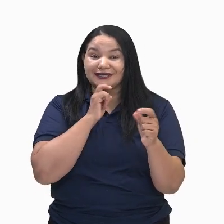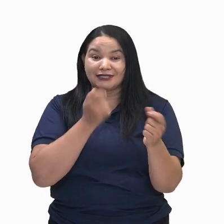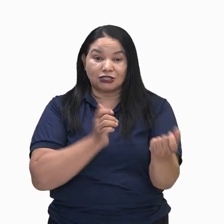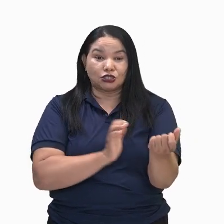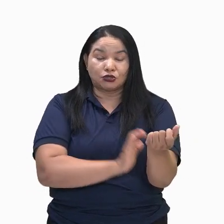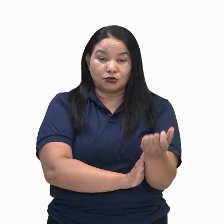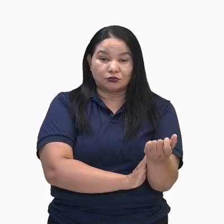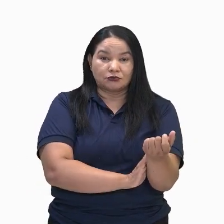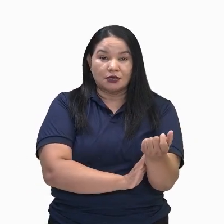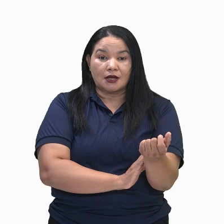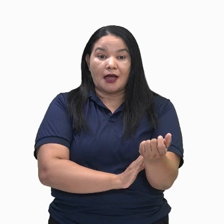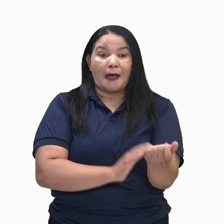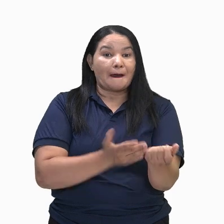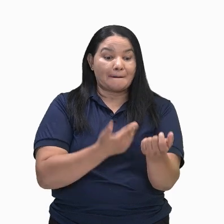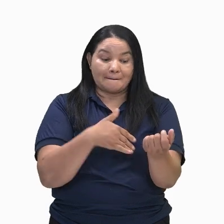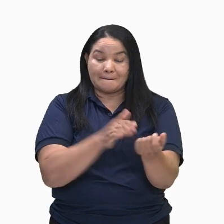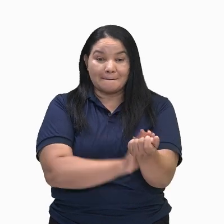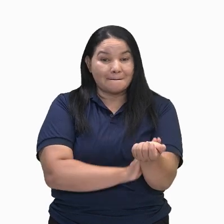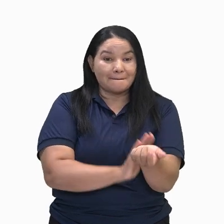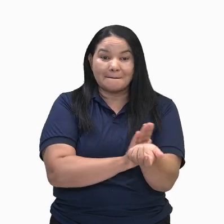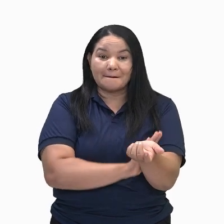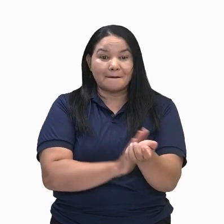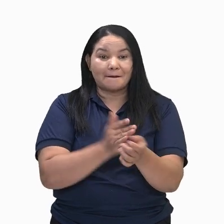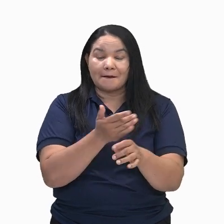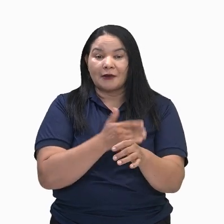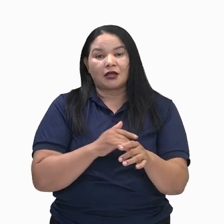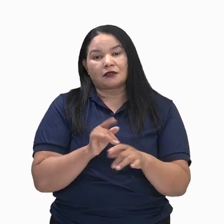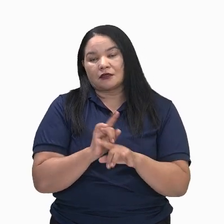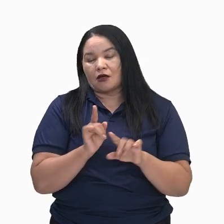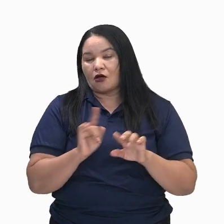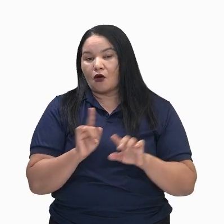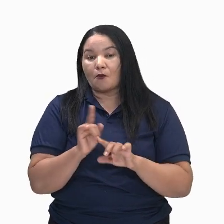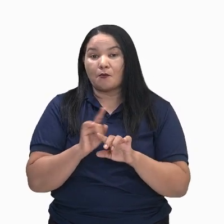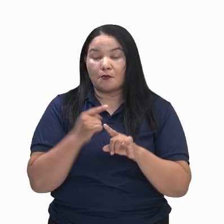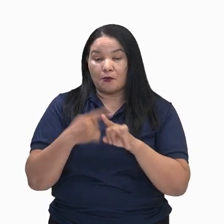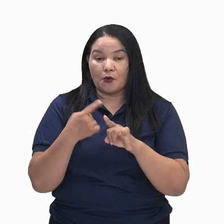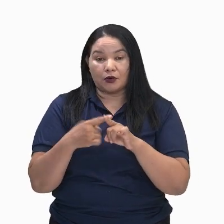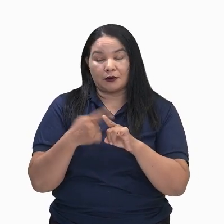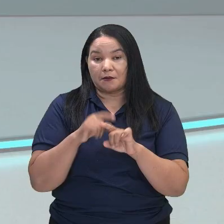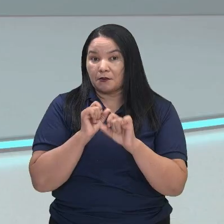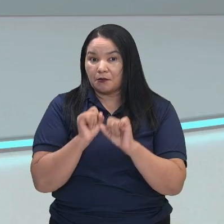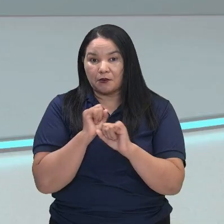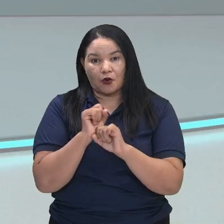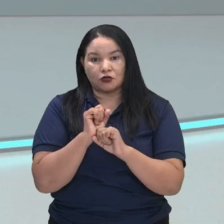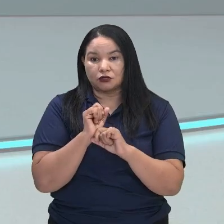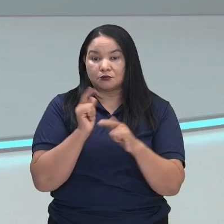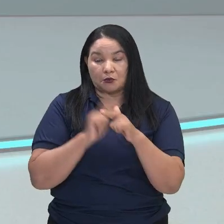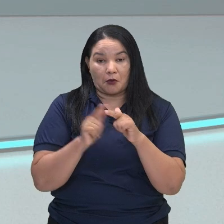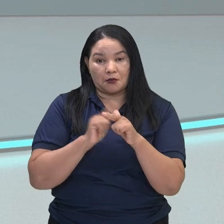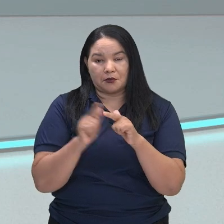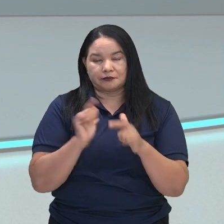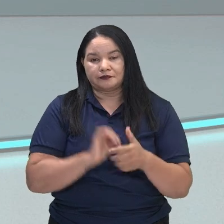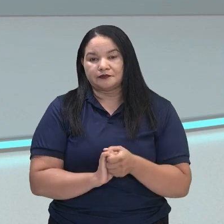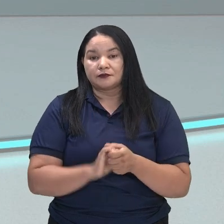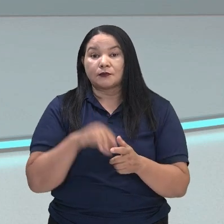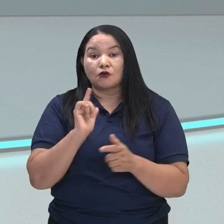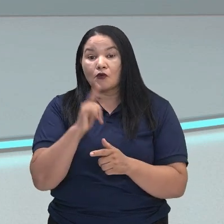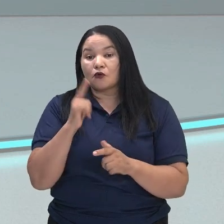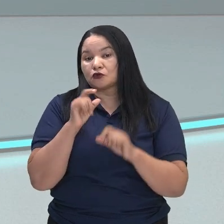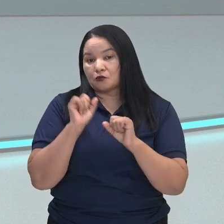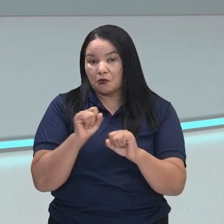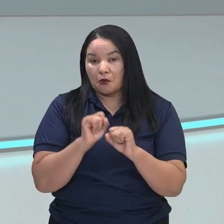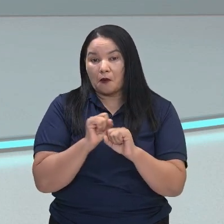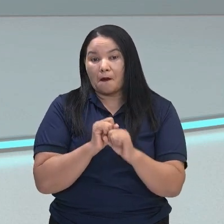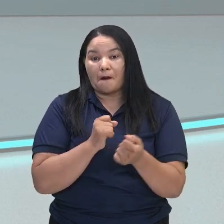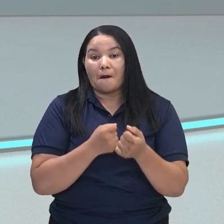pode massagear o local para evitar complicações, certo? Outra situação, outro acidente são